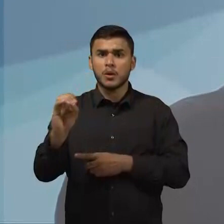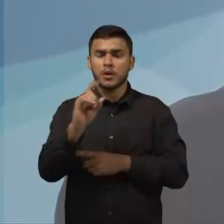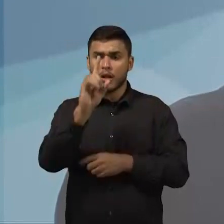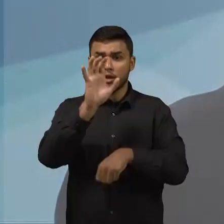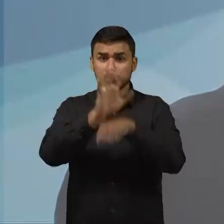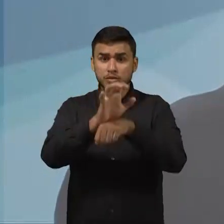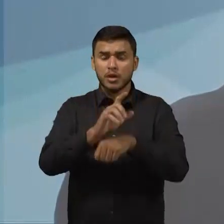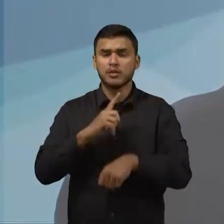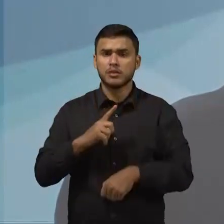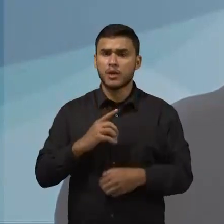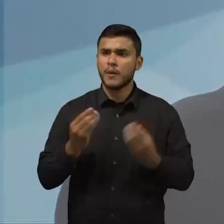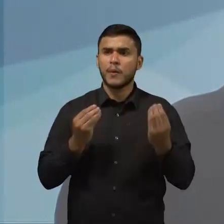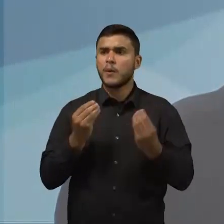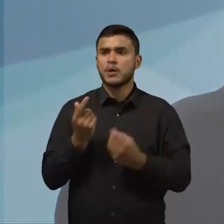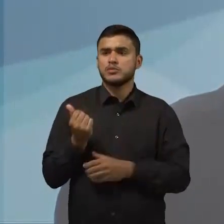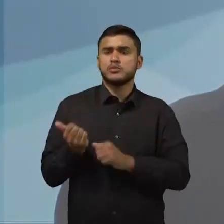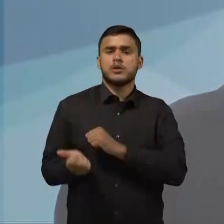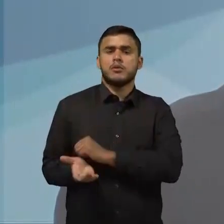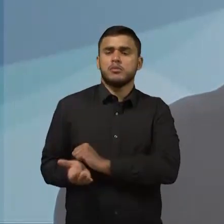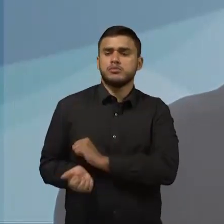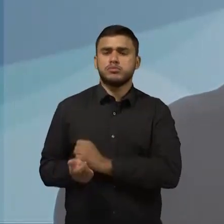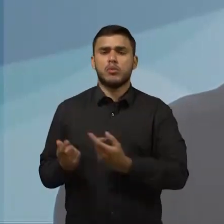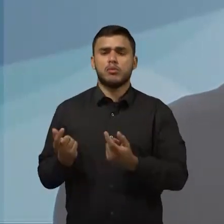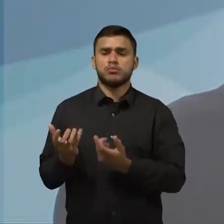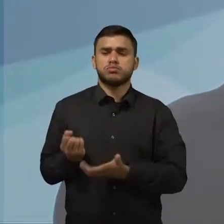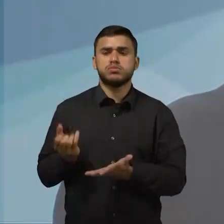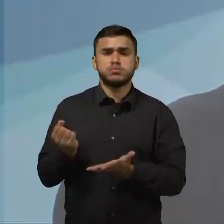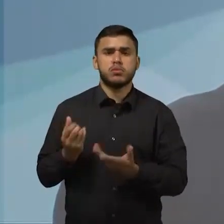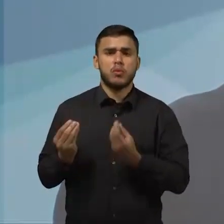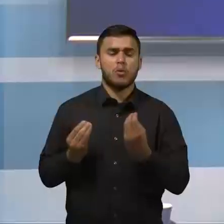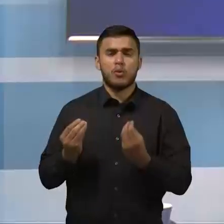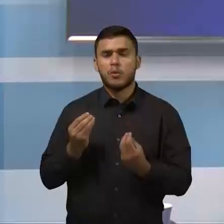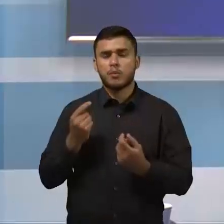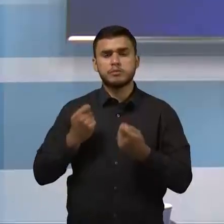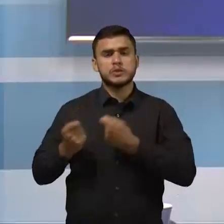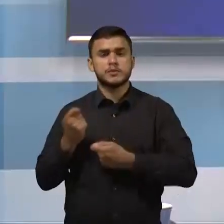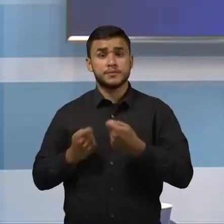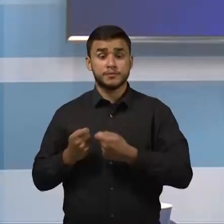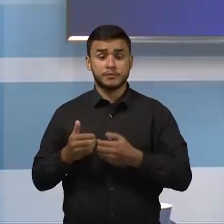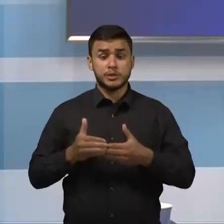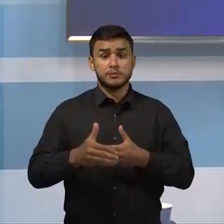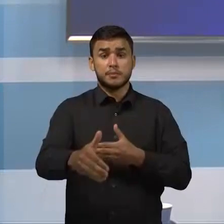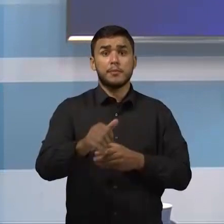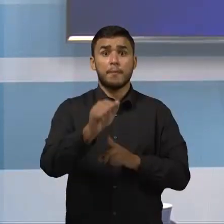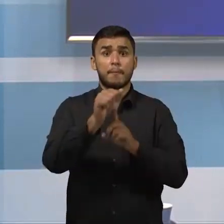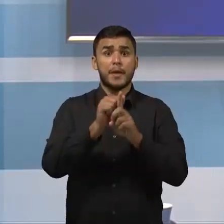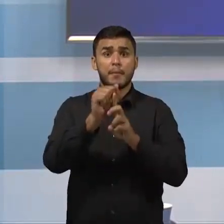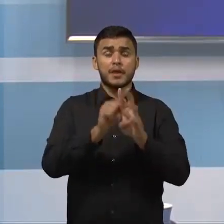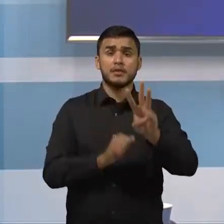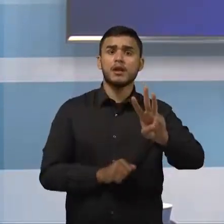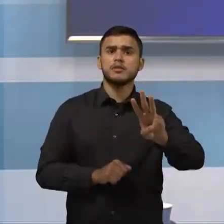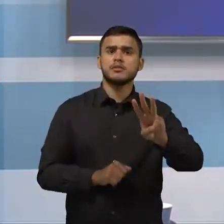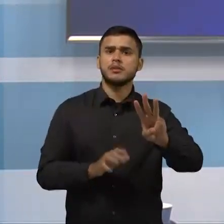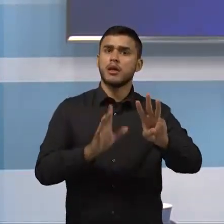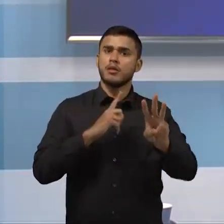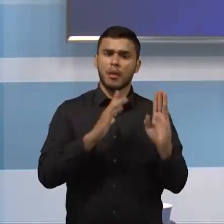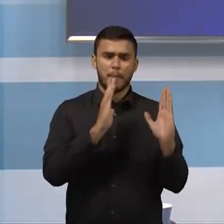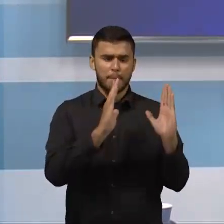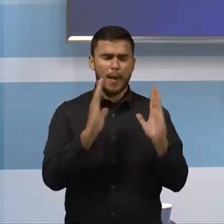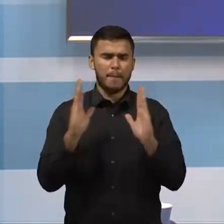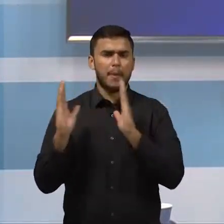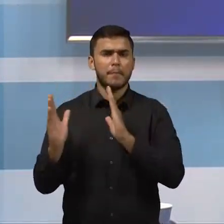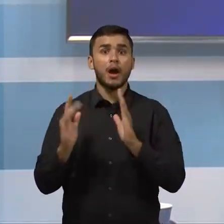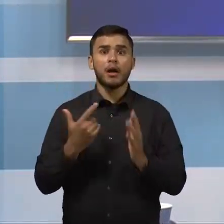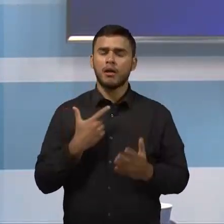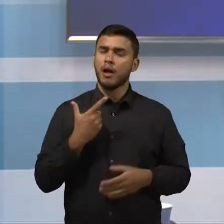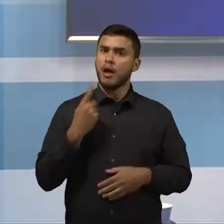econômico. Ora, estamos a 6 meses da sucessão. Terão que fazer uma eleição. Ele cumpriu todo o mandato,